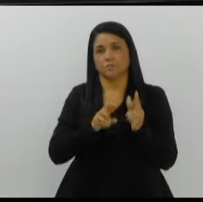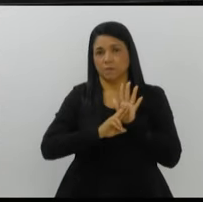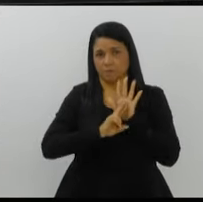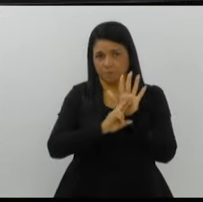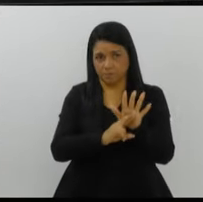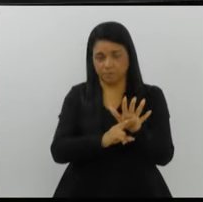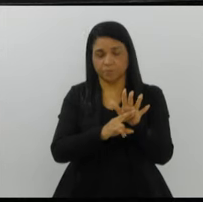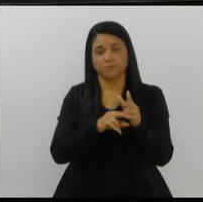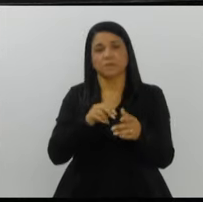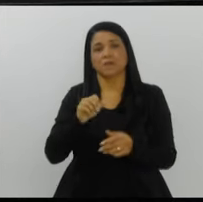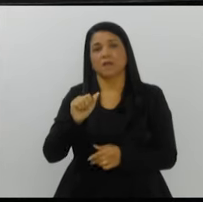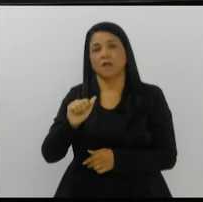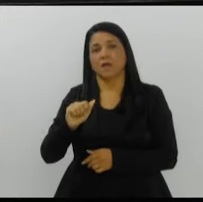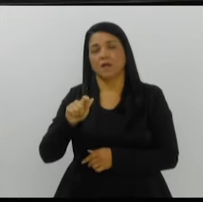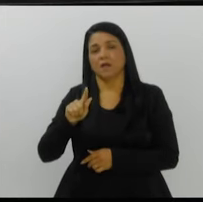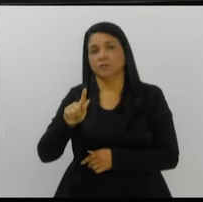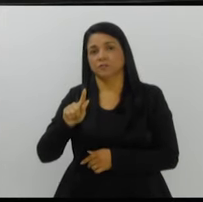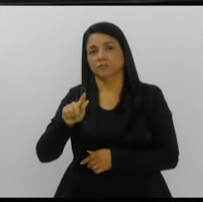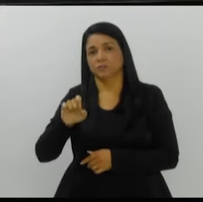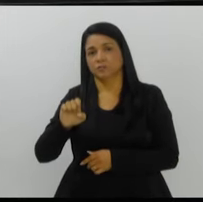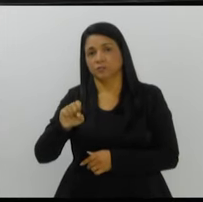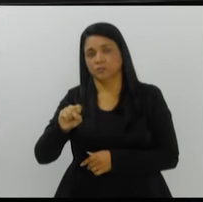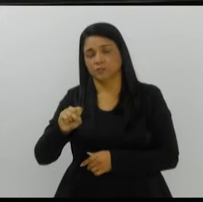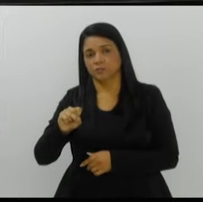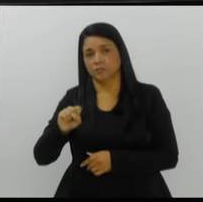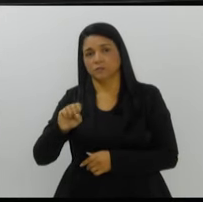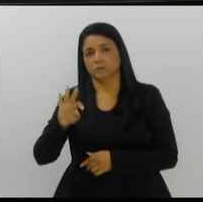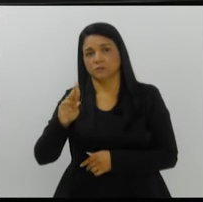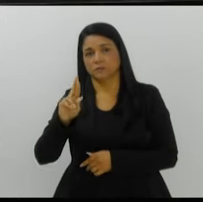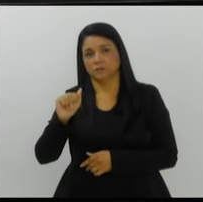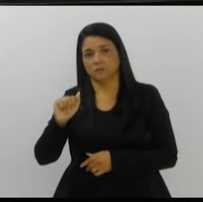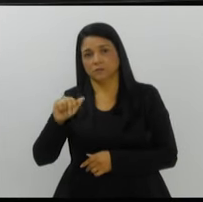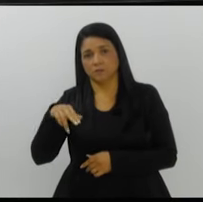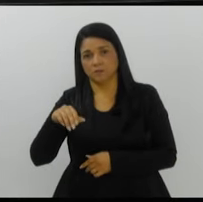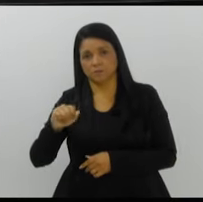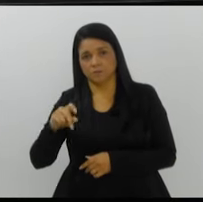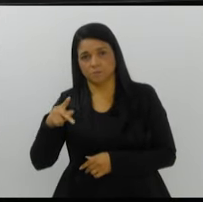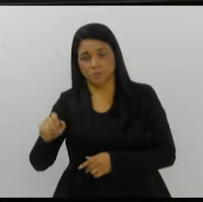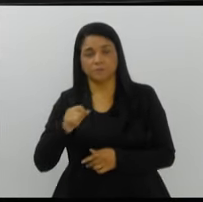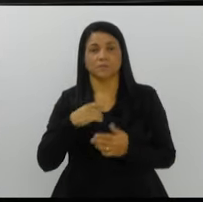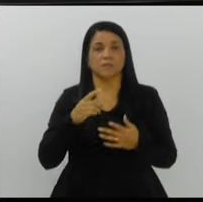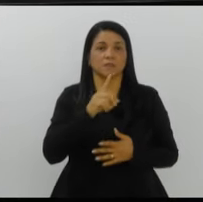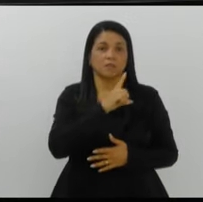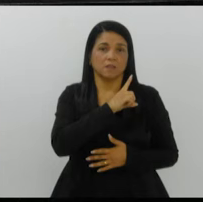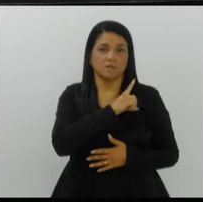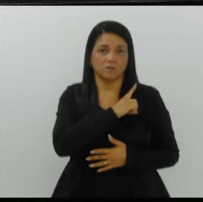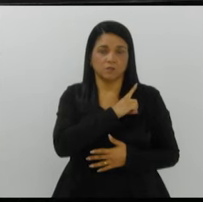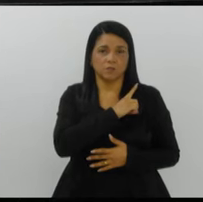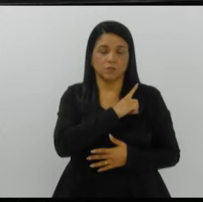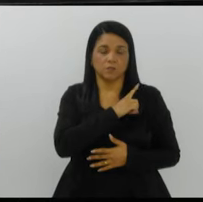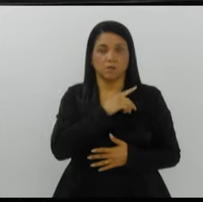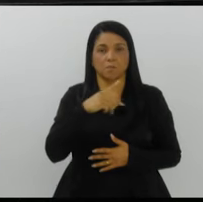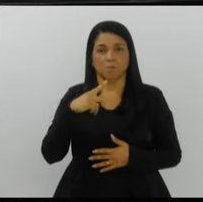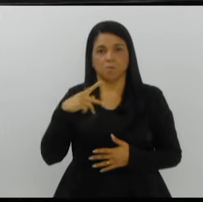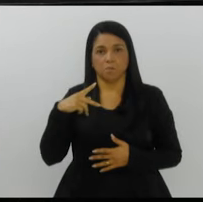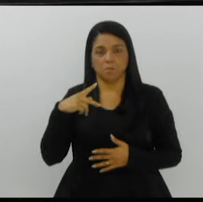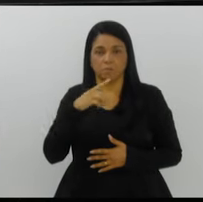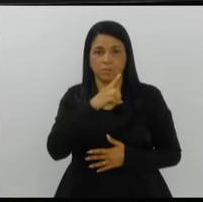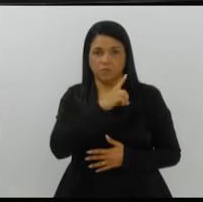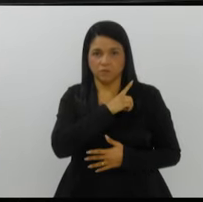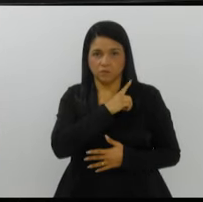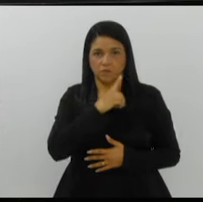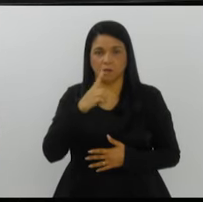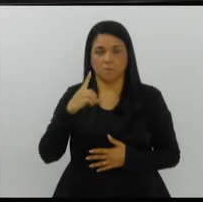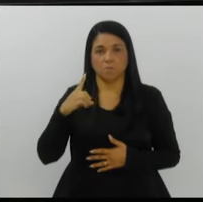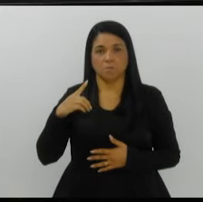a AGTRANSP, a Defensoria Pública, o Tribunal de Contas,